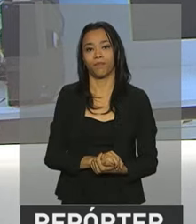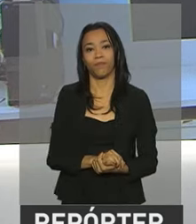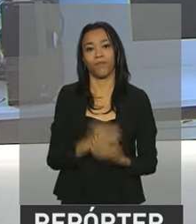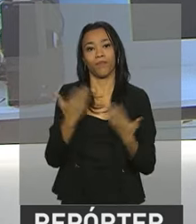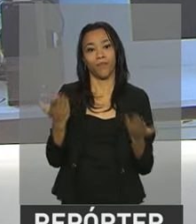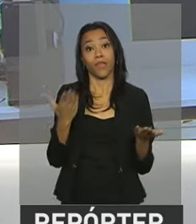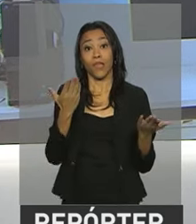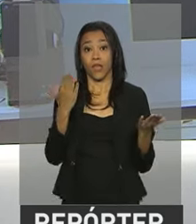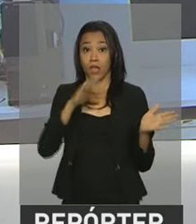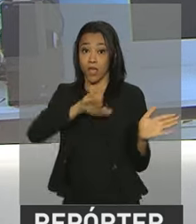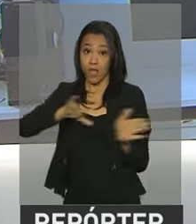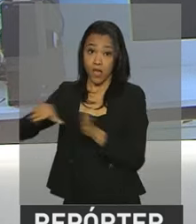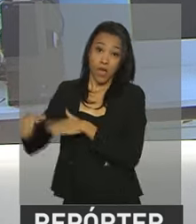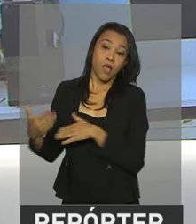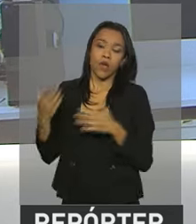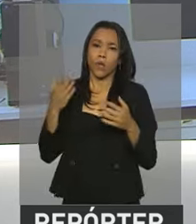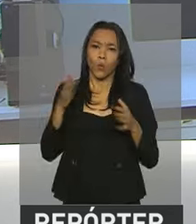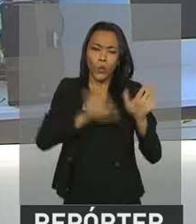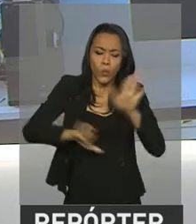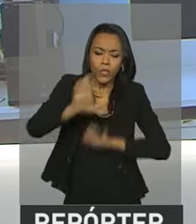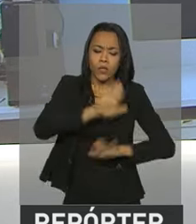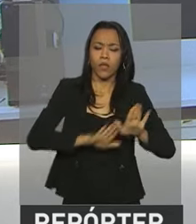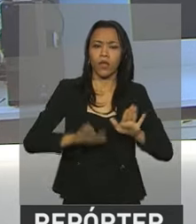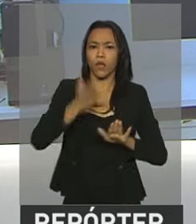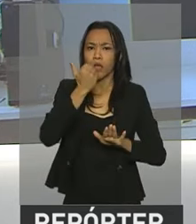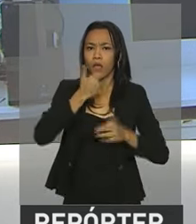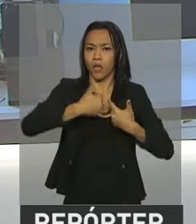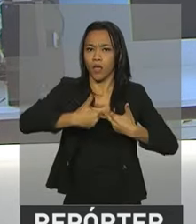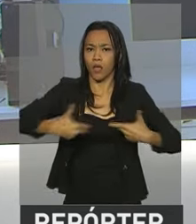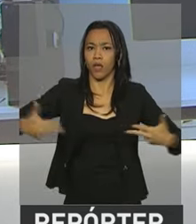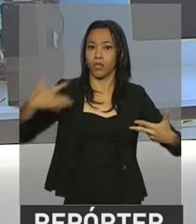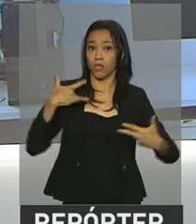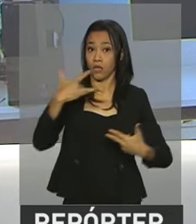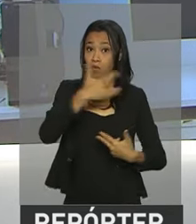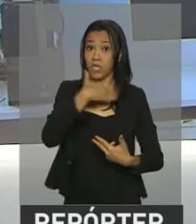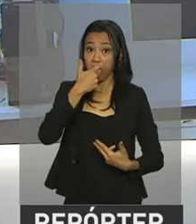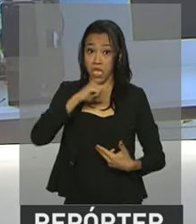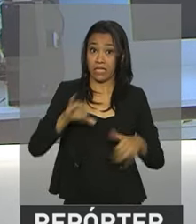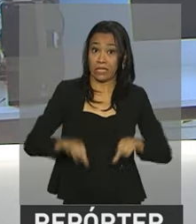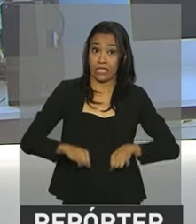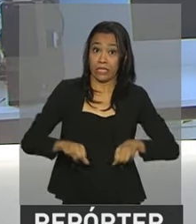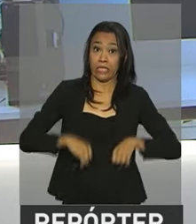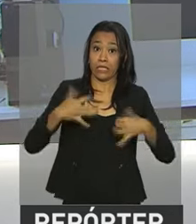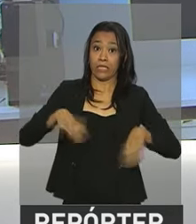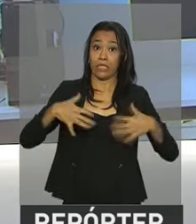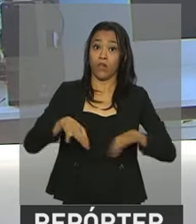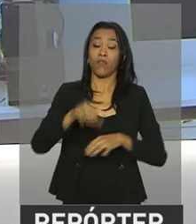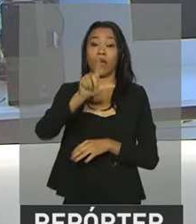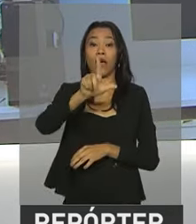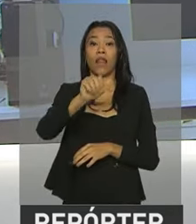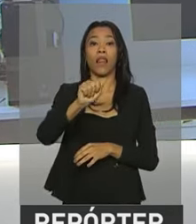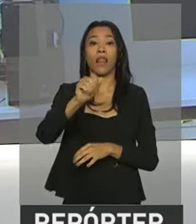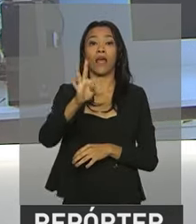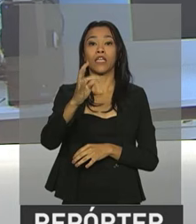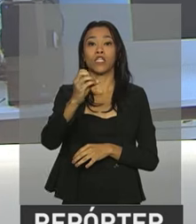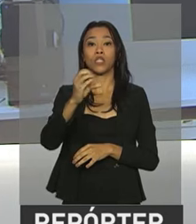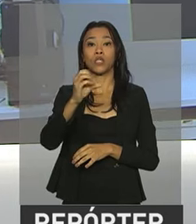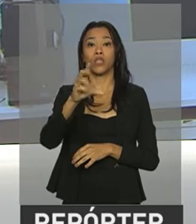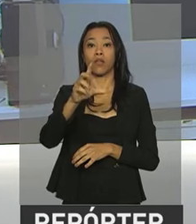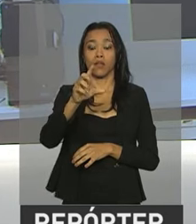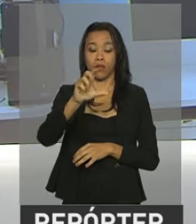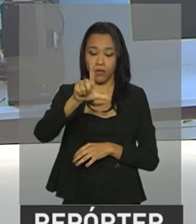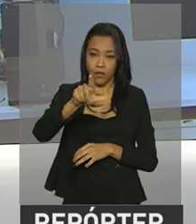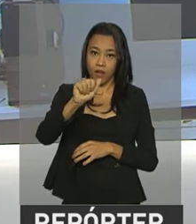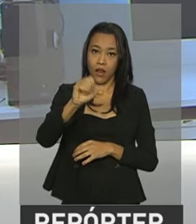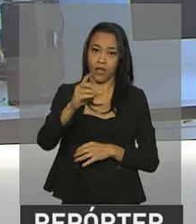e falando sobre cuidados com a alimentação e a saúde Quem sofre com intolerância ou alergia lactose vai ter mais facilidade na